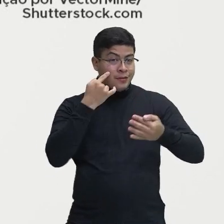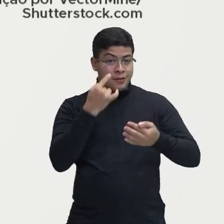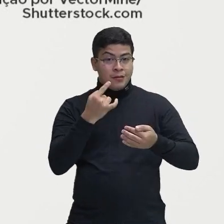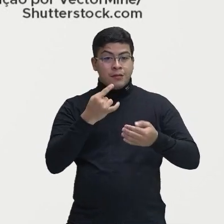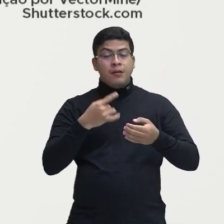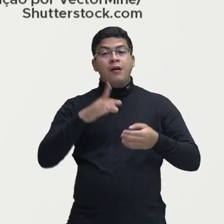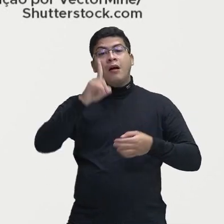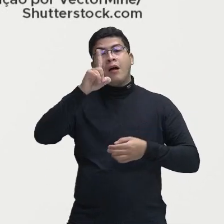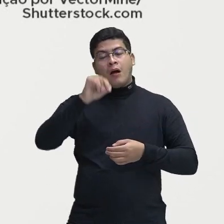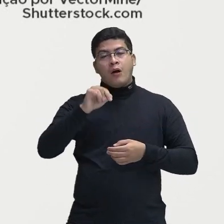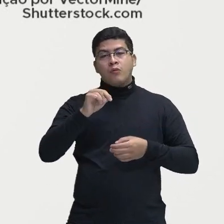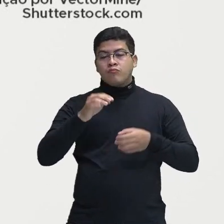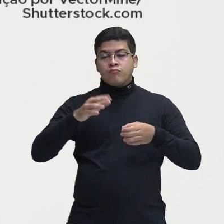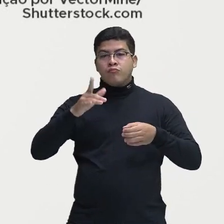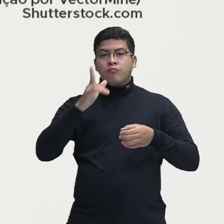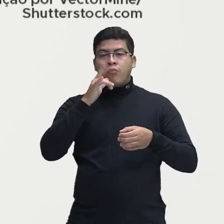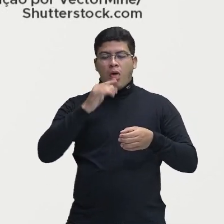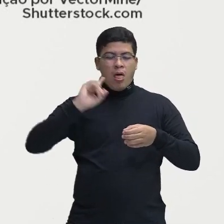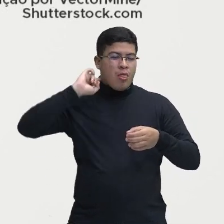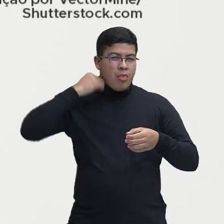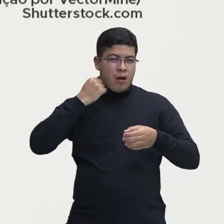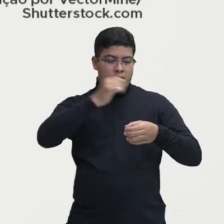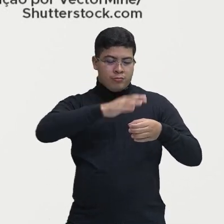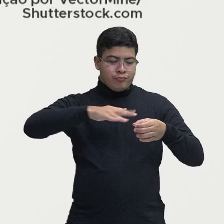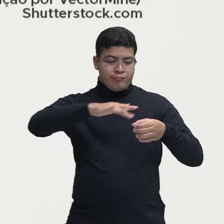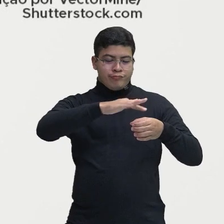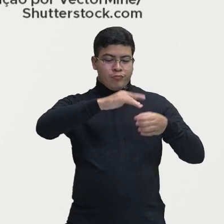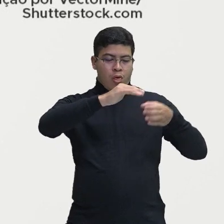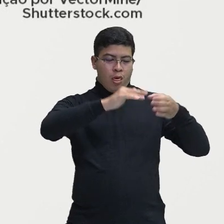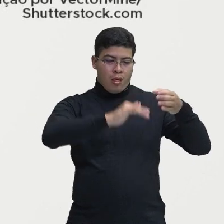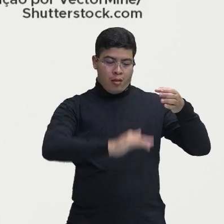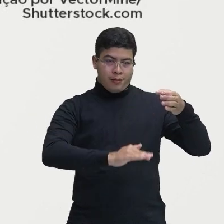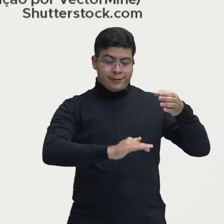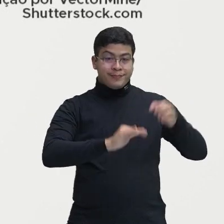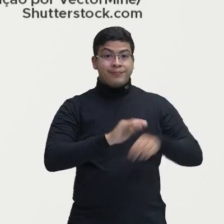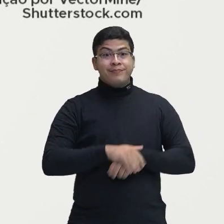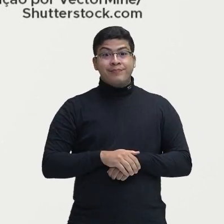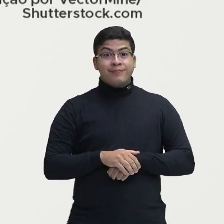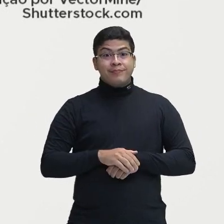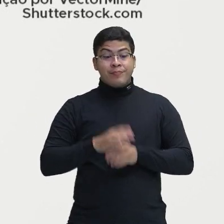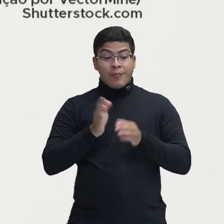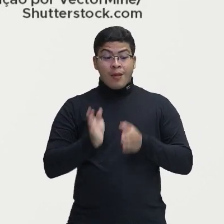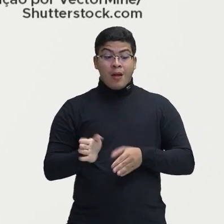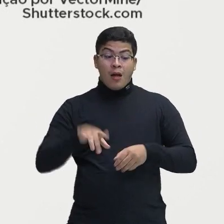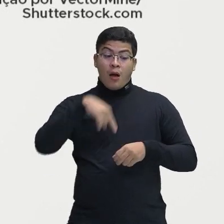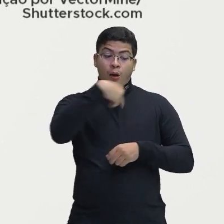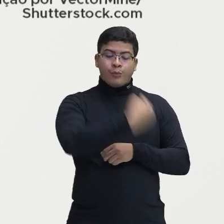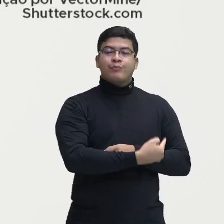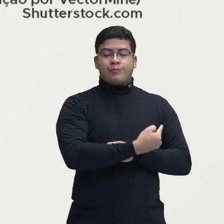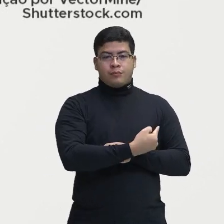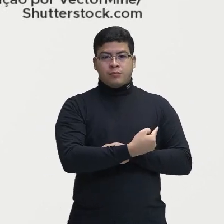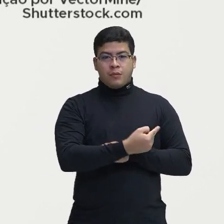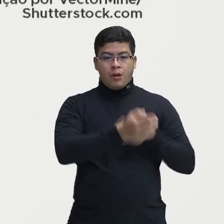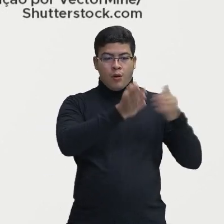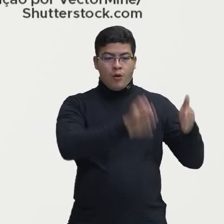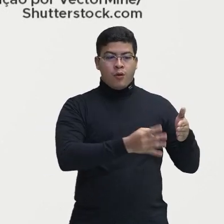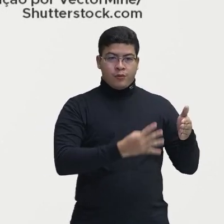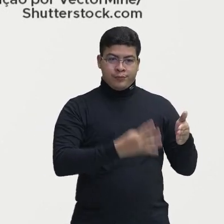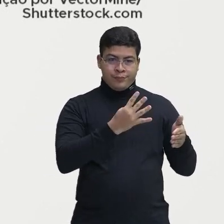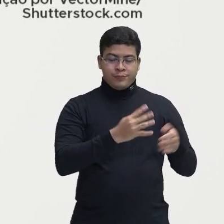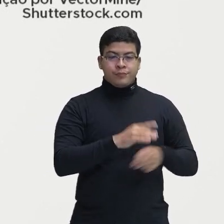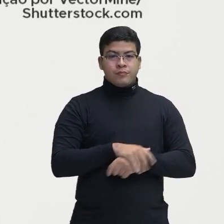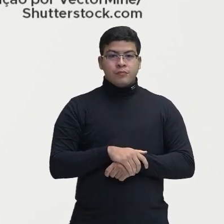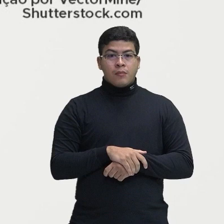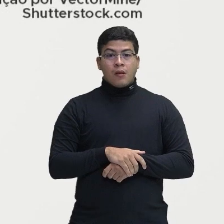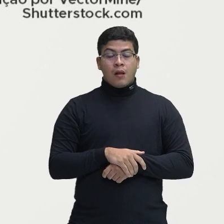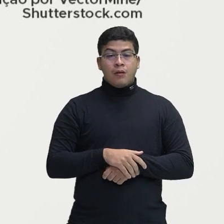flocos ficam lá embaixo do tanque. A próxima etapa, vamos relembrar que é a da filtração. Aí